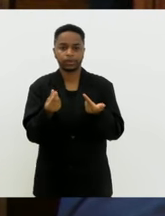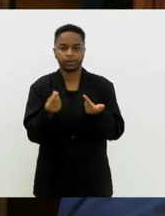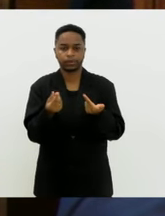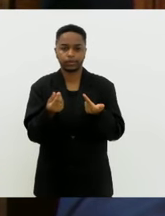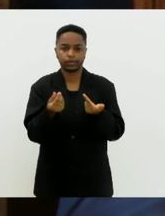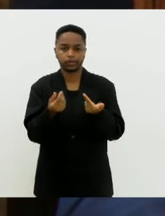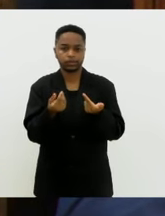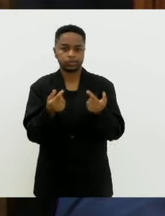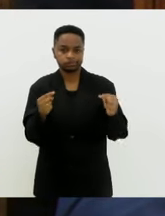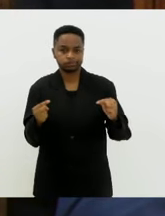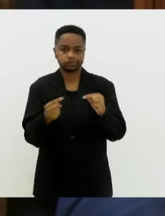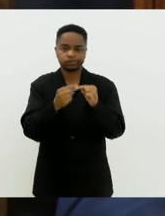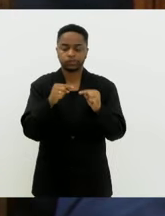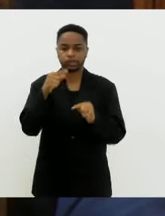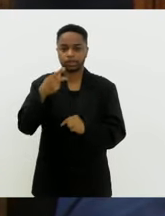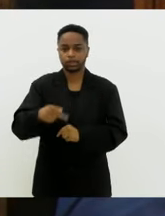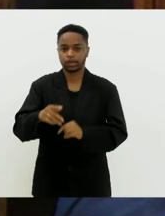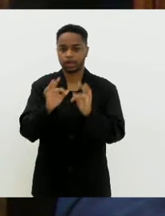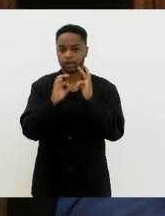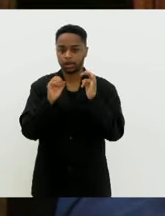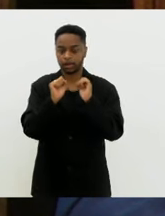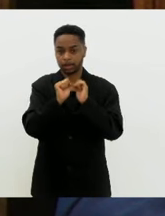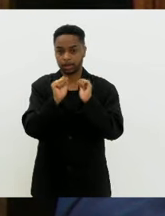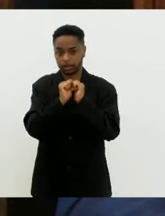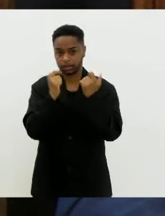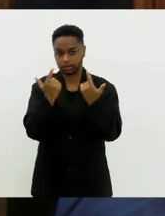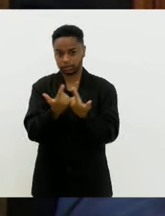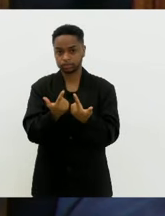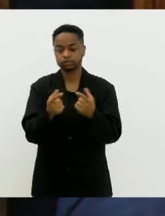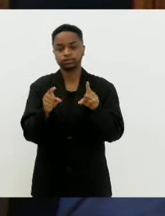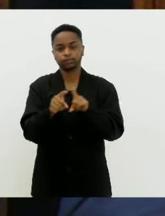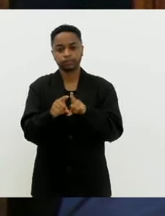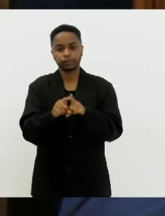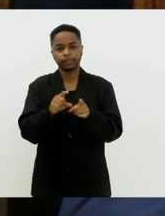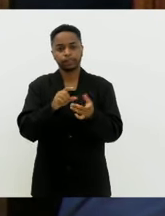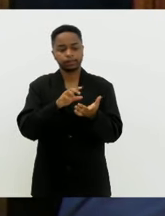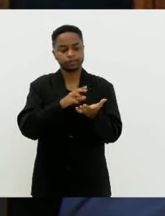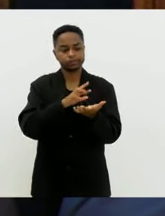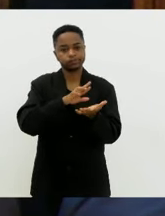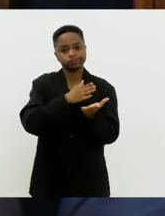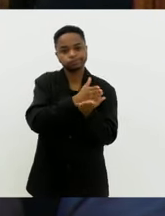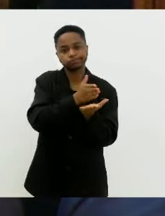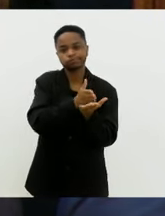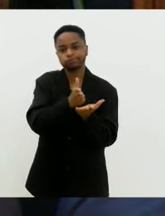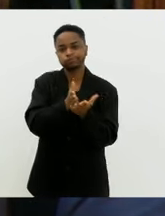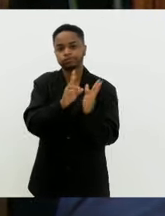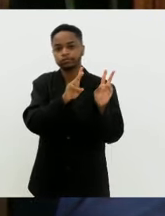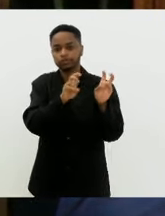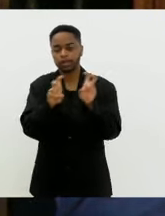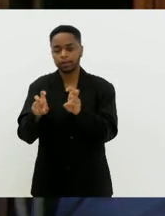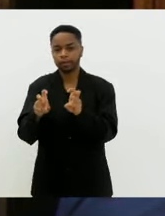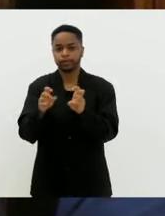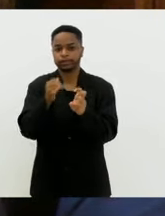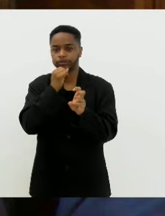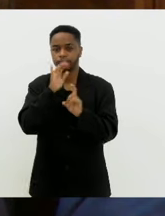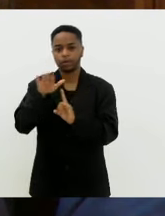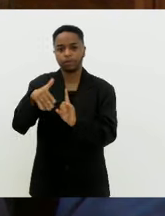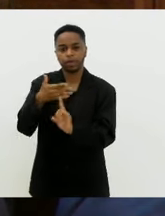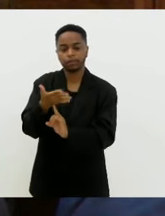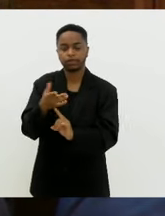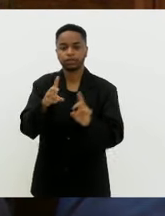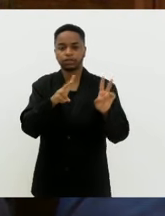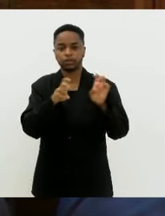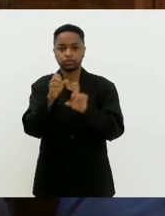comum com o Parlamento, e em várias questões que vão do meio ambiente, nas questões